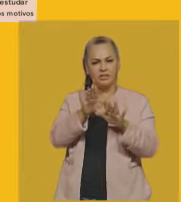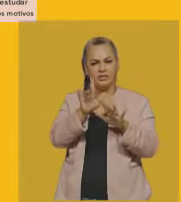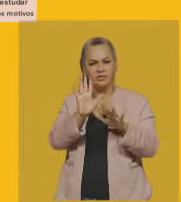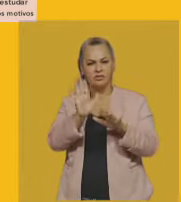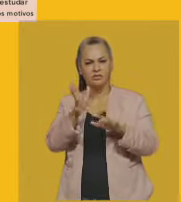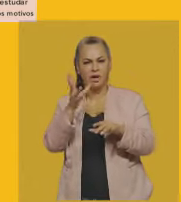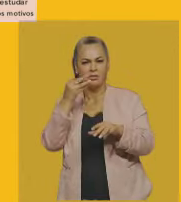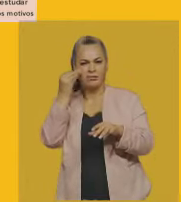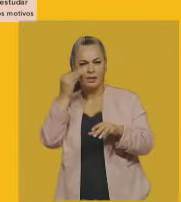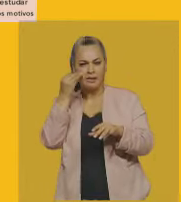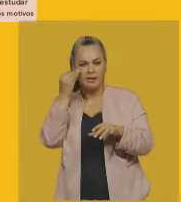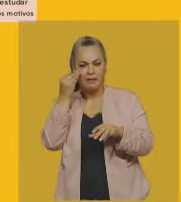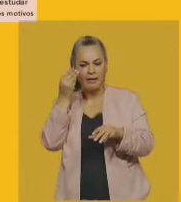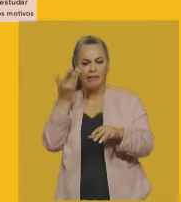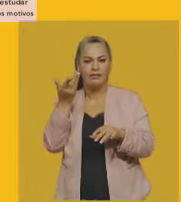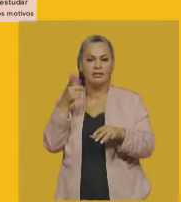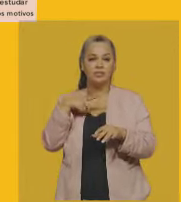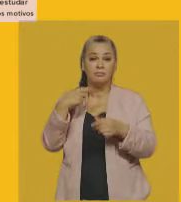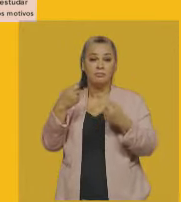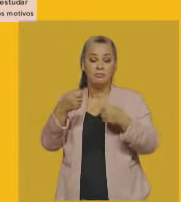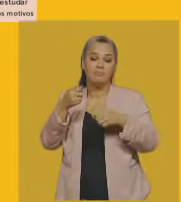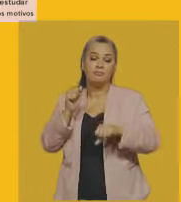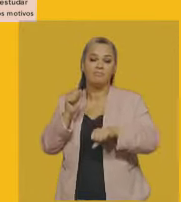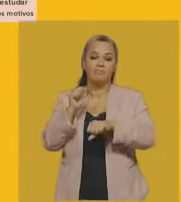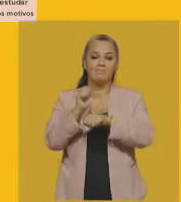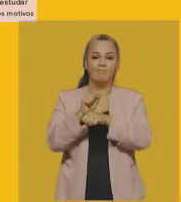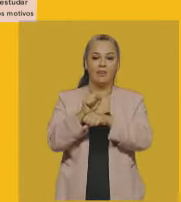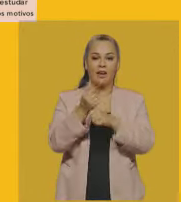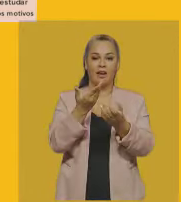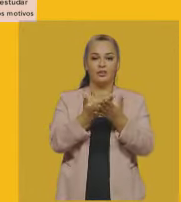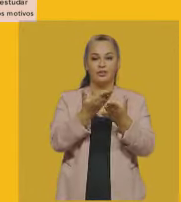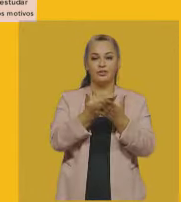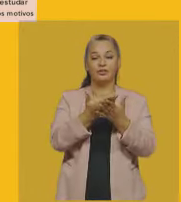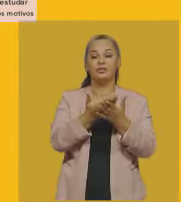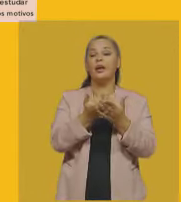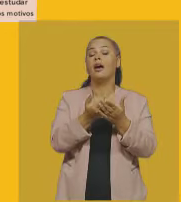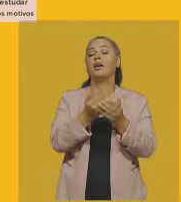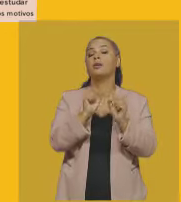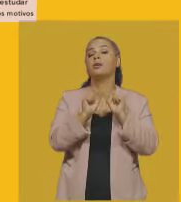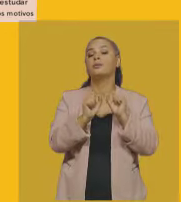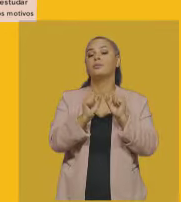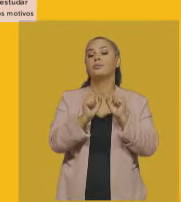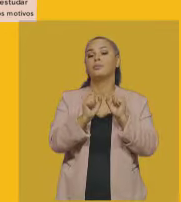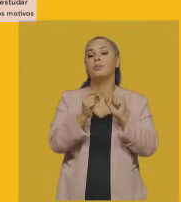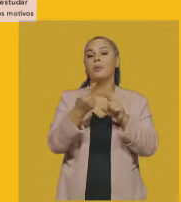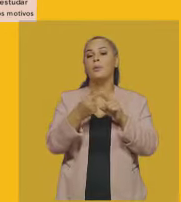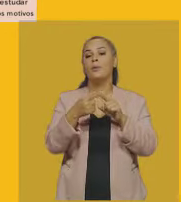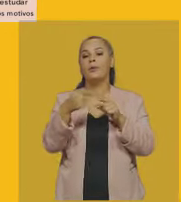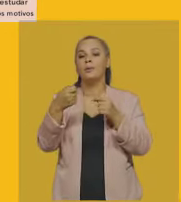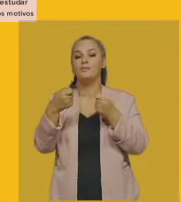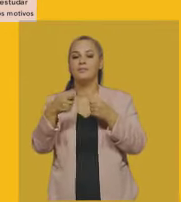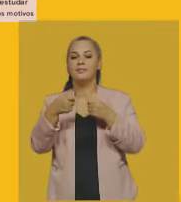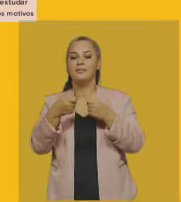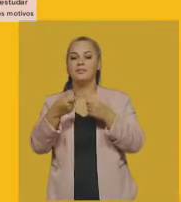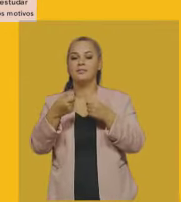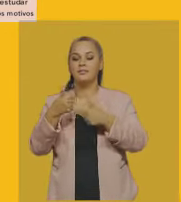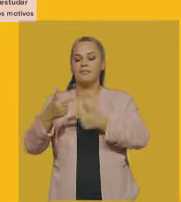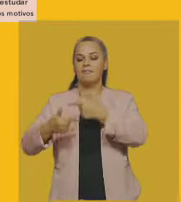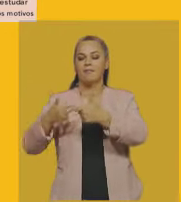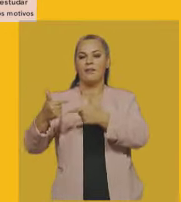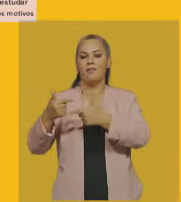acha que você vai sofrer essa pressão? Como que é isso daí dentro da sua casa? Isso é uma coisa que você pode colocar no que você vai